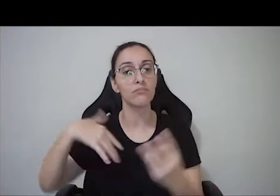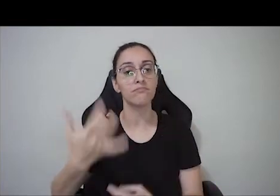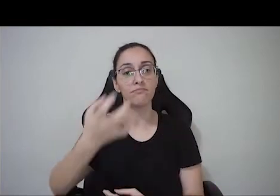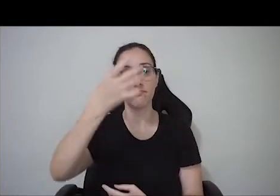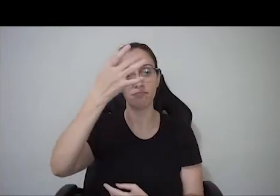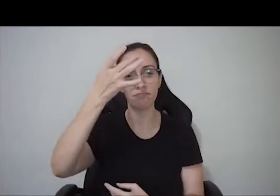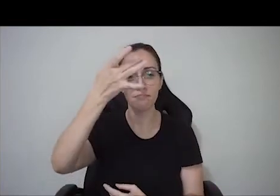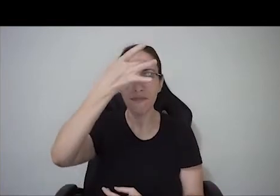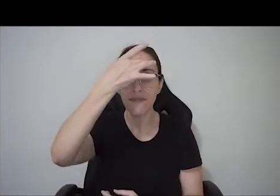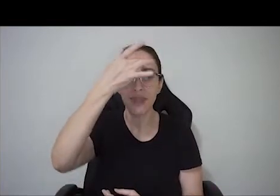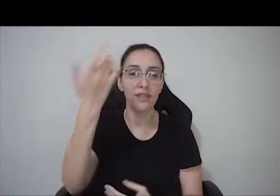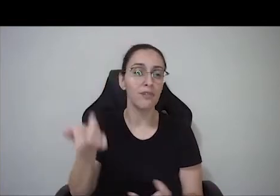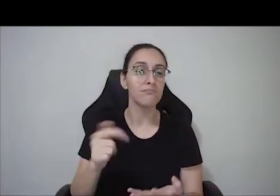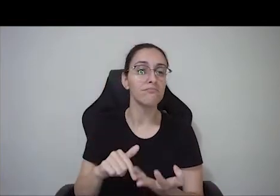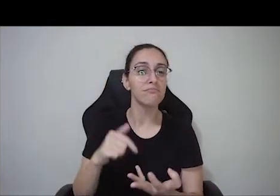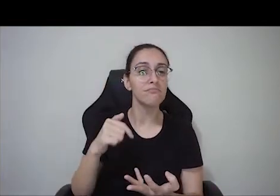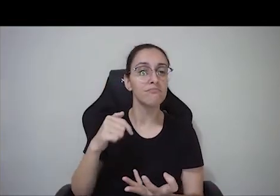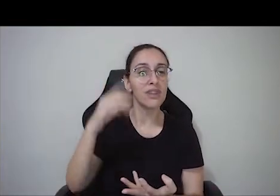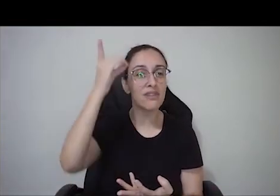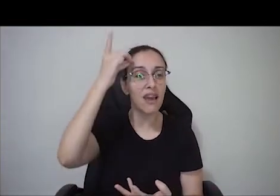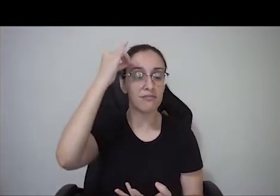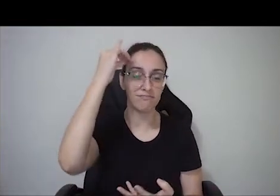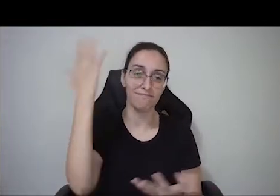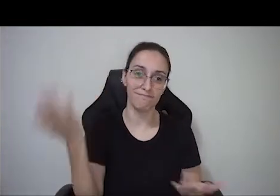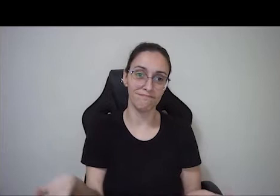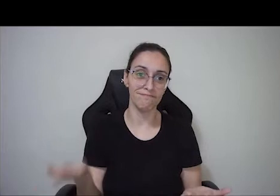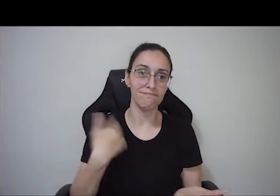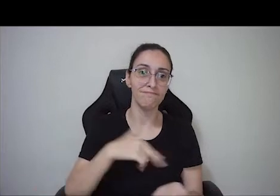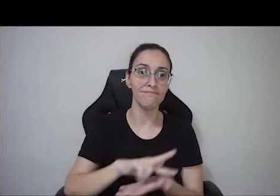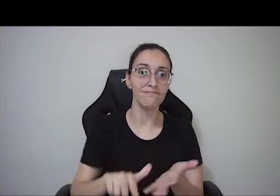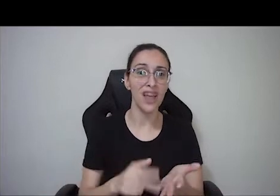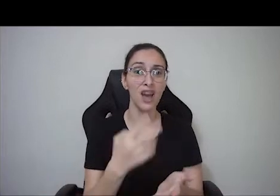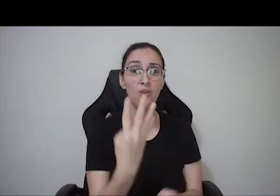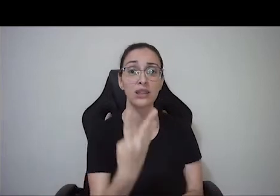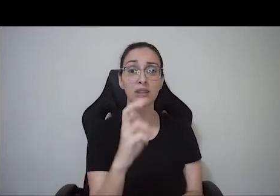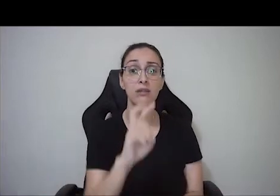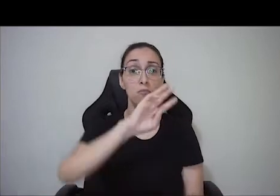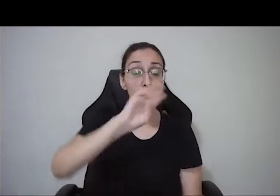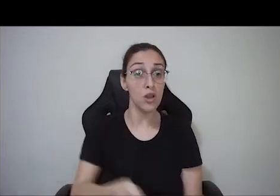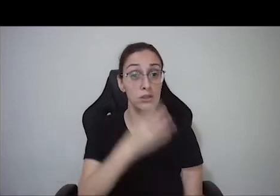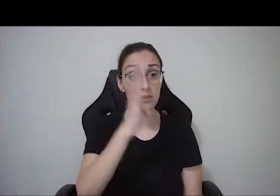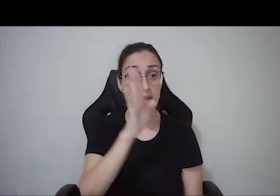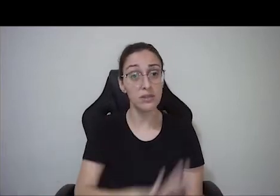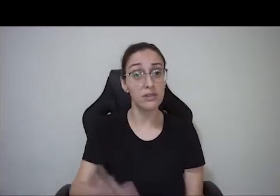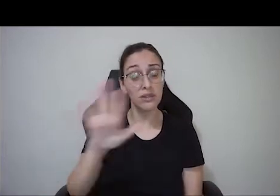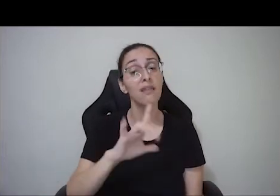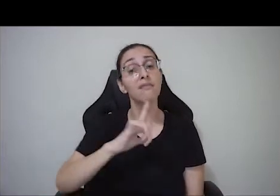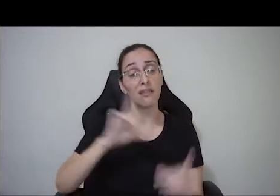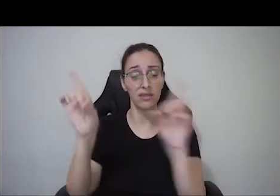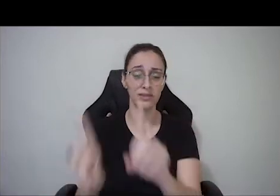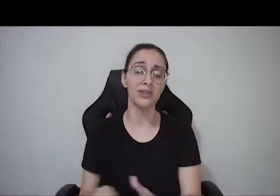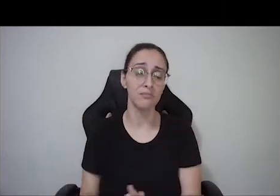mental ou intelectual. É mais de 45 milhões de brasileiros que têm algum tipo de